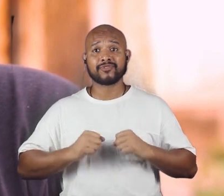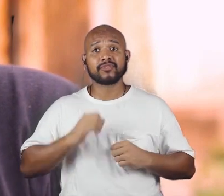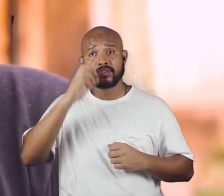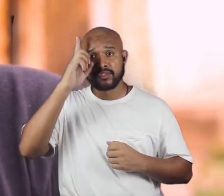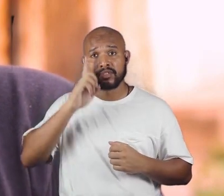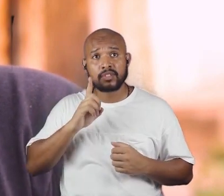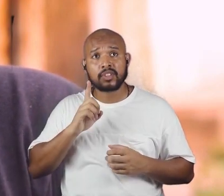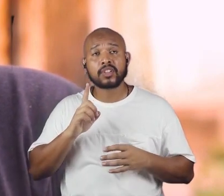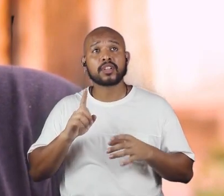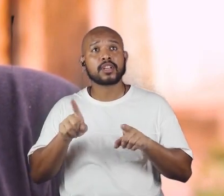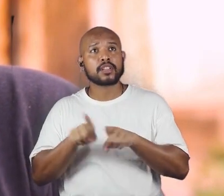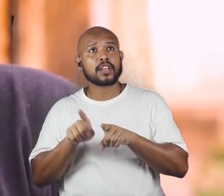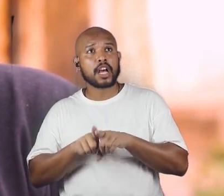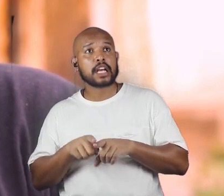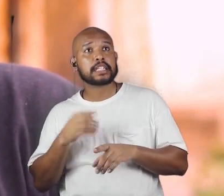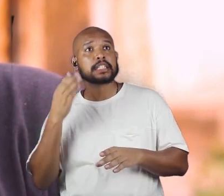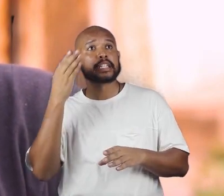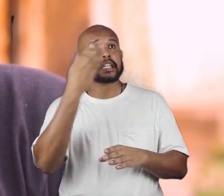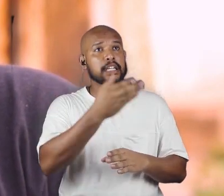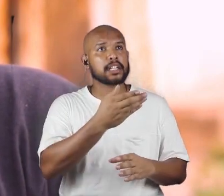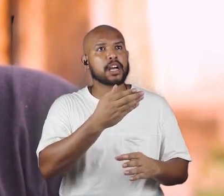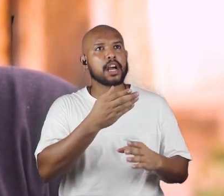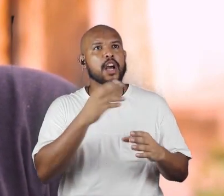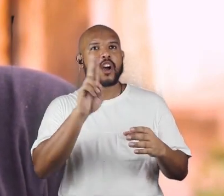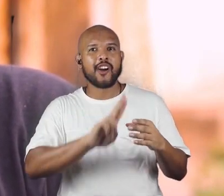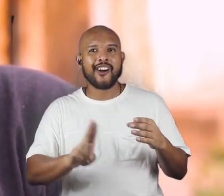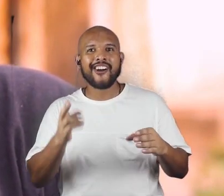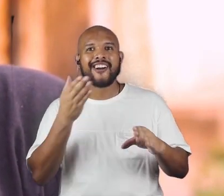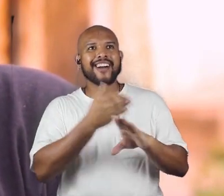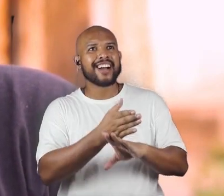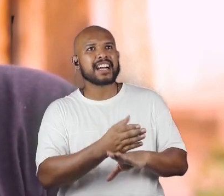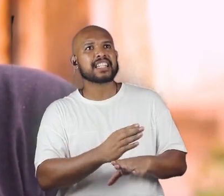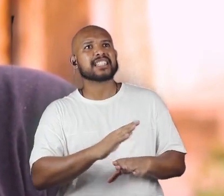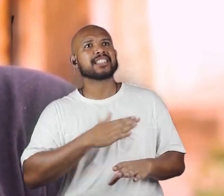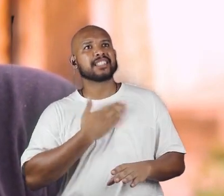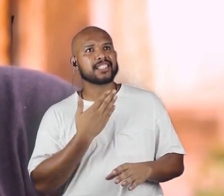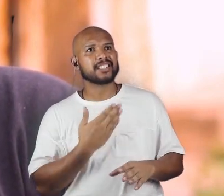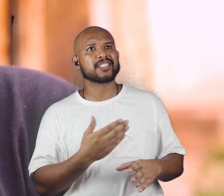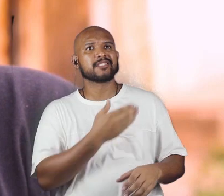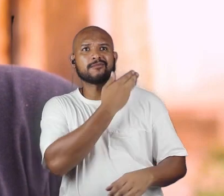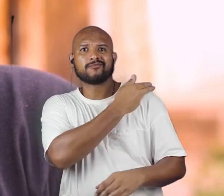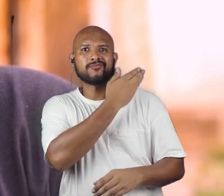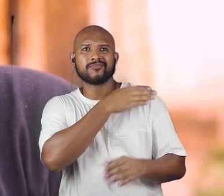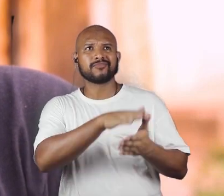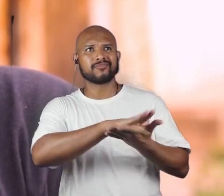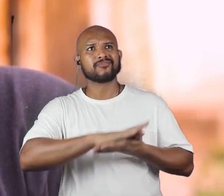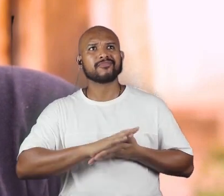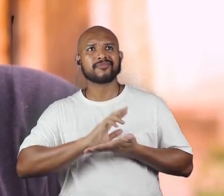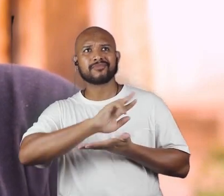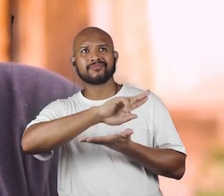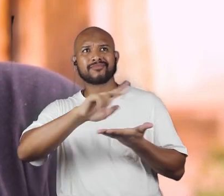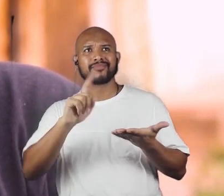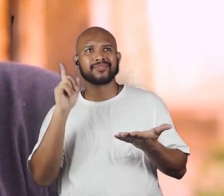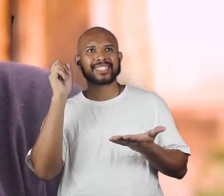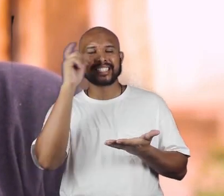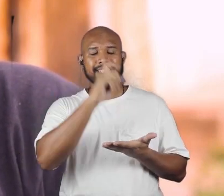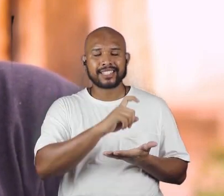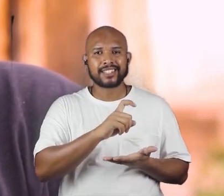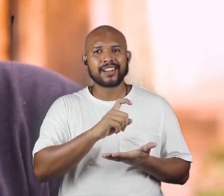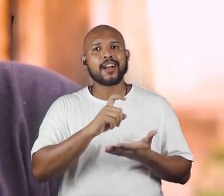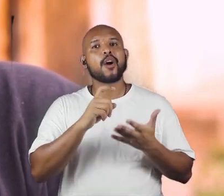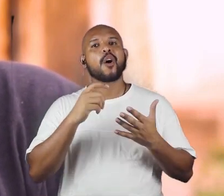depressão, e quando vai para lá ainda depara com certos preconceitos, né, questão do racismo. Então tudo